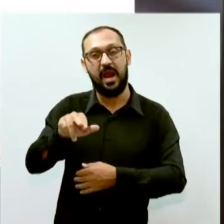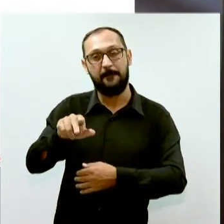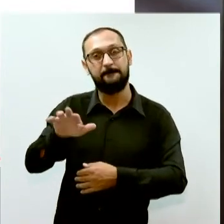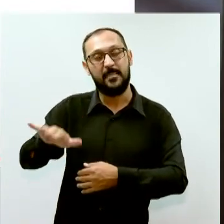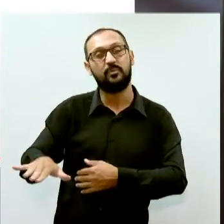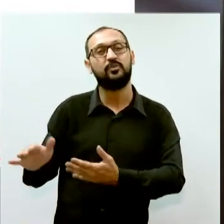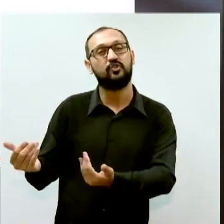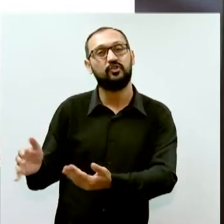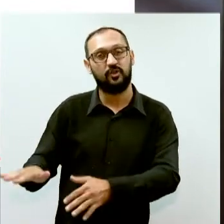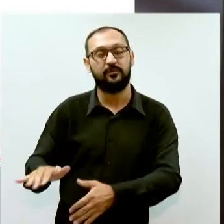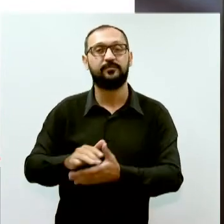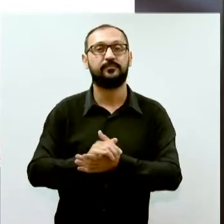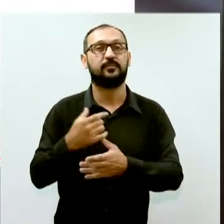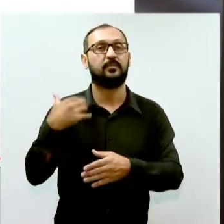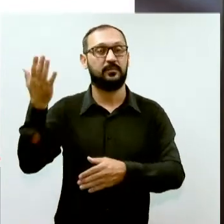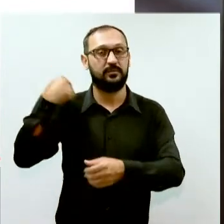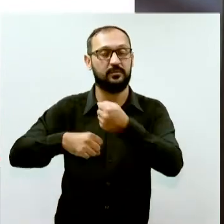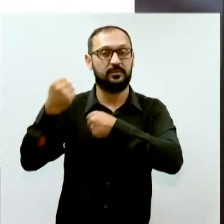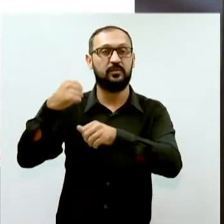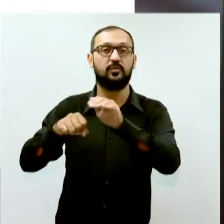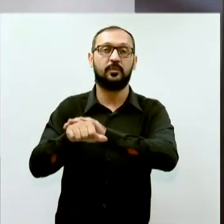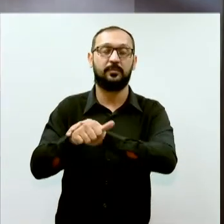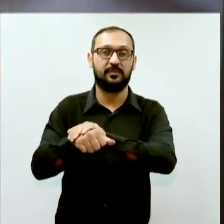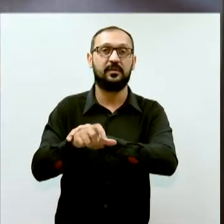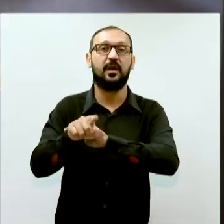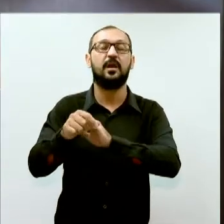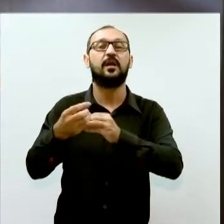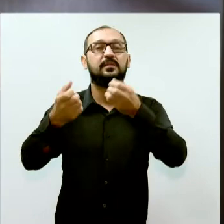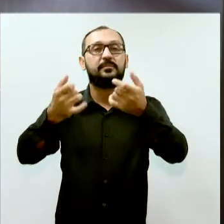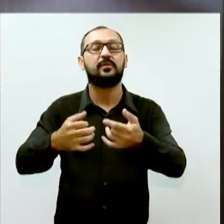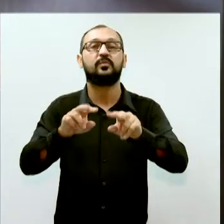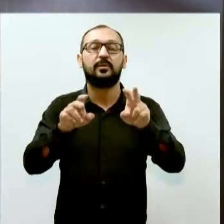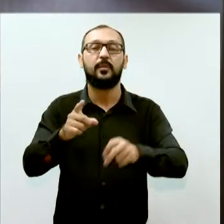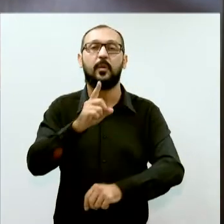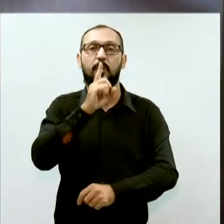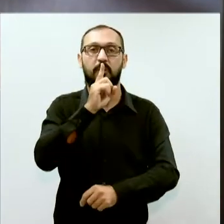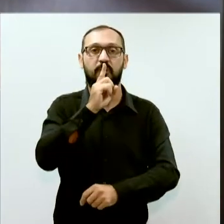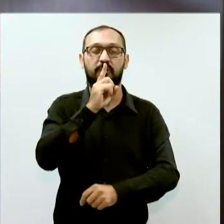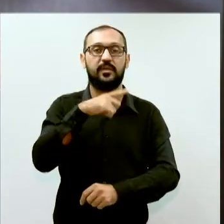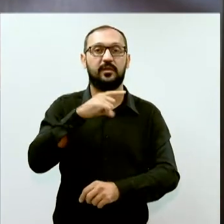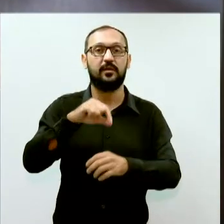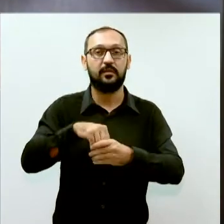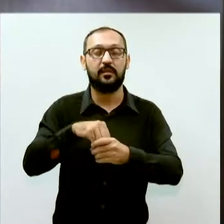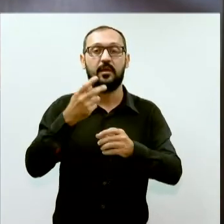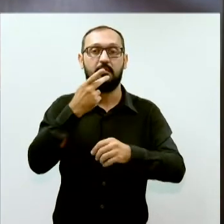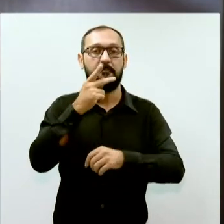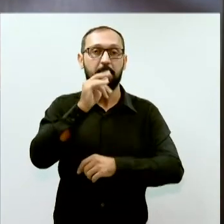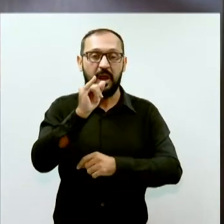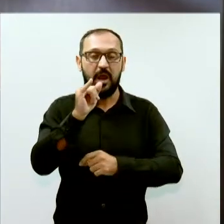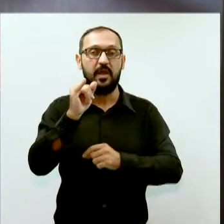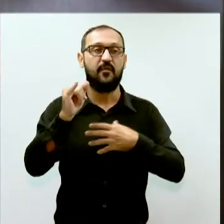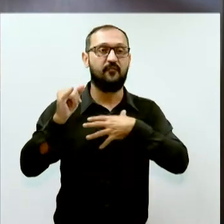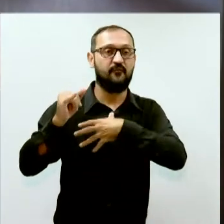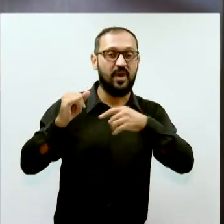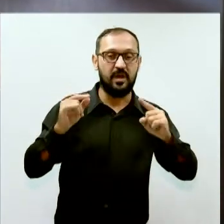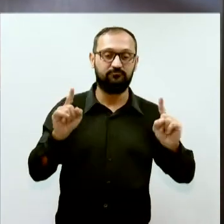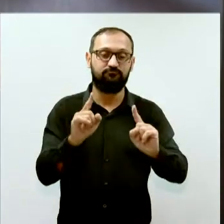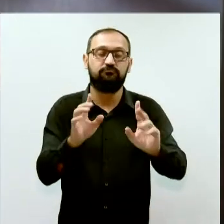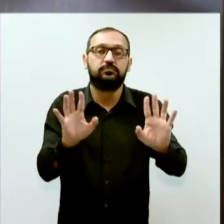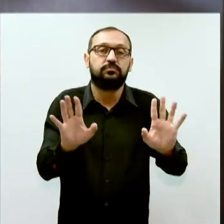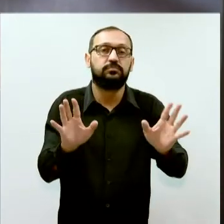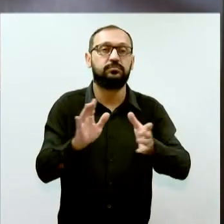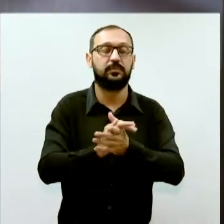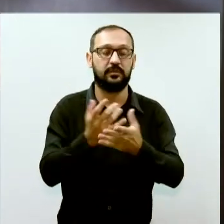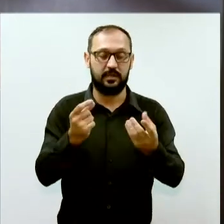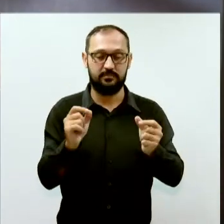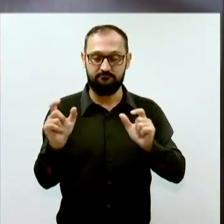categoria Conto do Prêmio Jabuti do ano passado. É sobre silêncio, o silêncio que existe entre um pai e um filho, o silêncio que